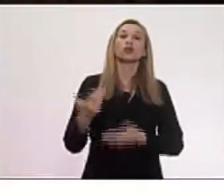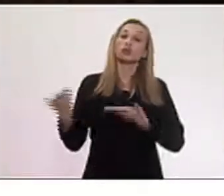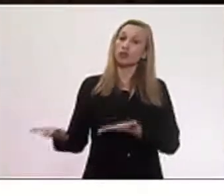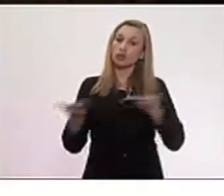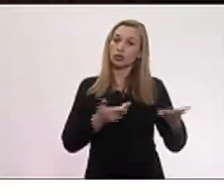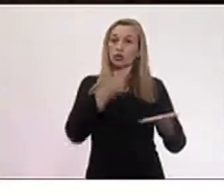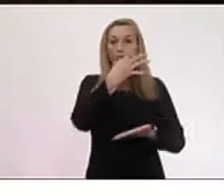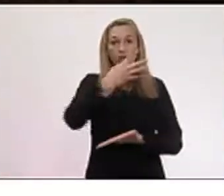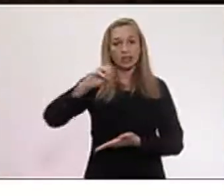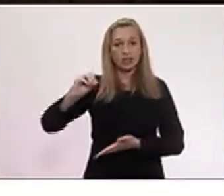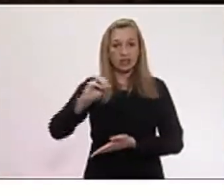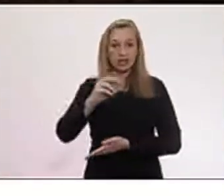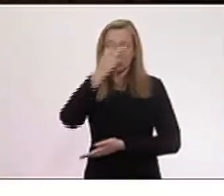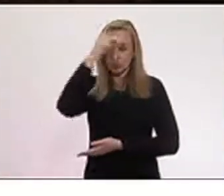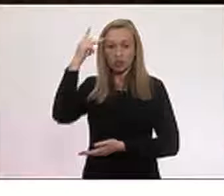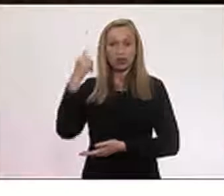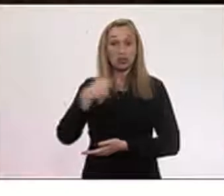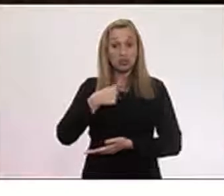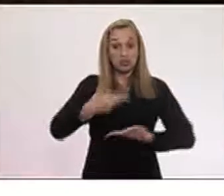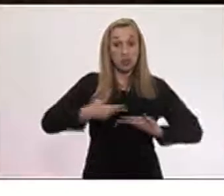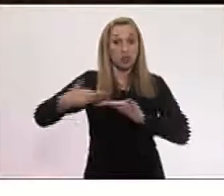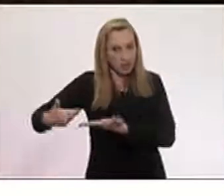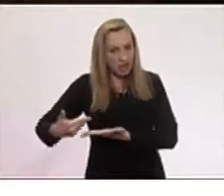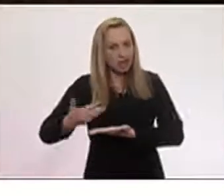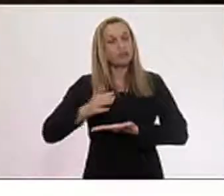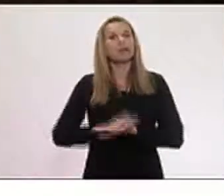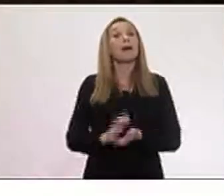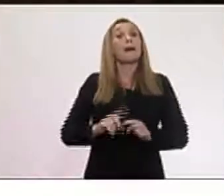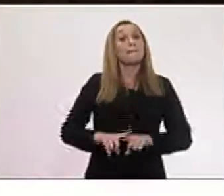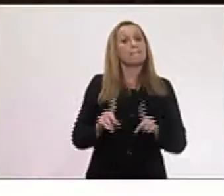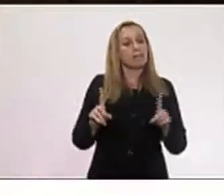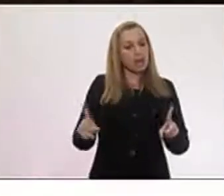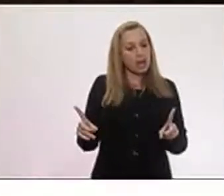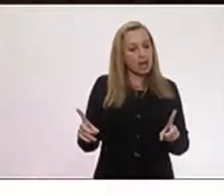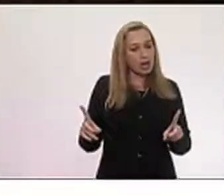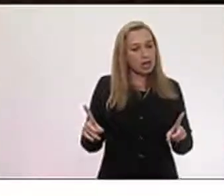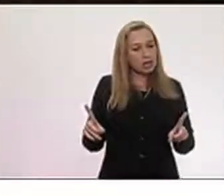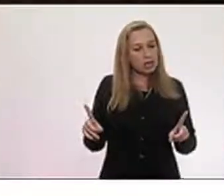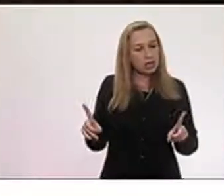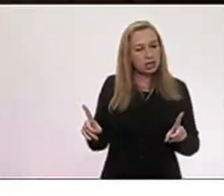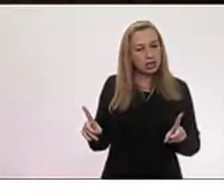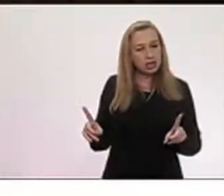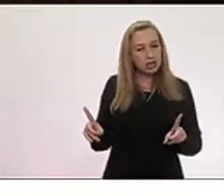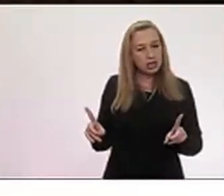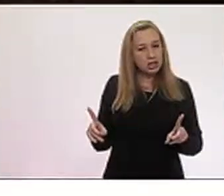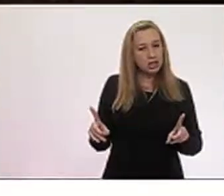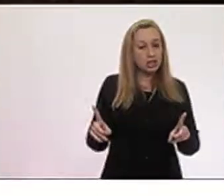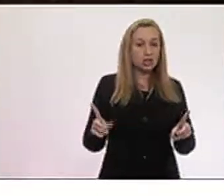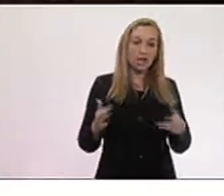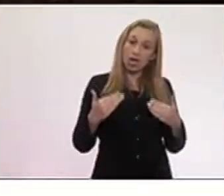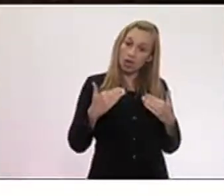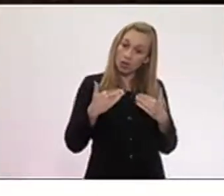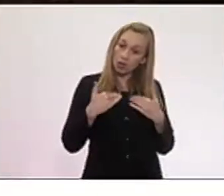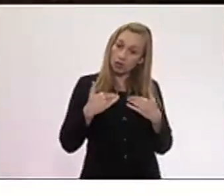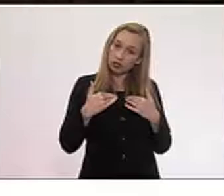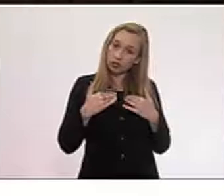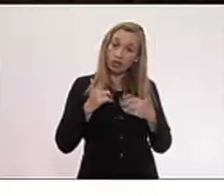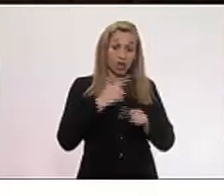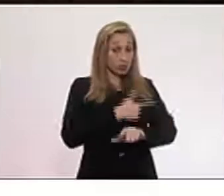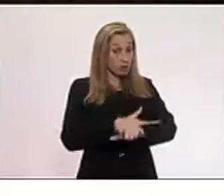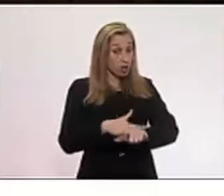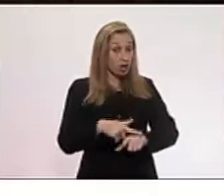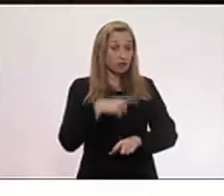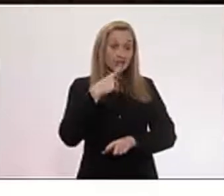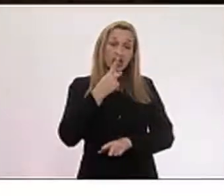dos convidados, mas de uma maneira cortês disse que